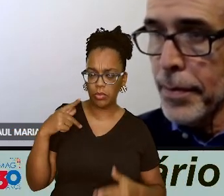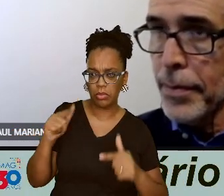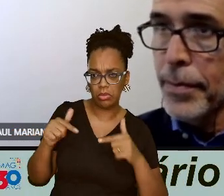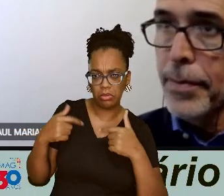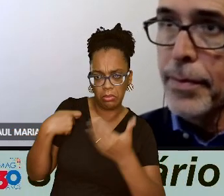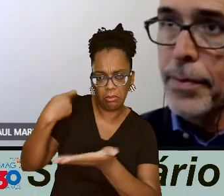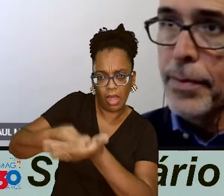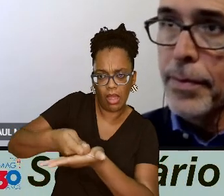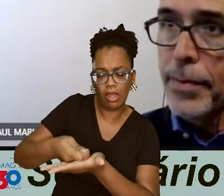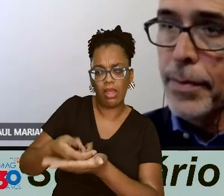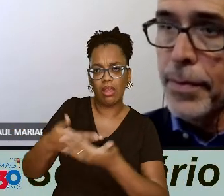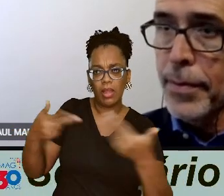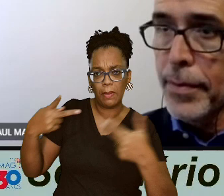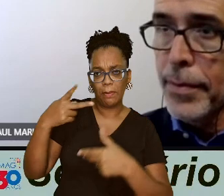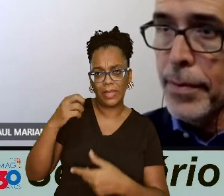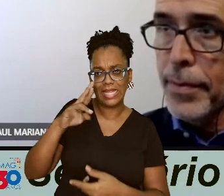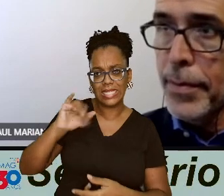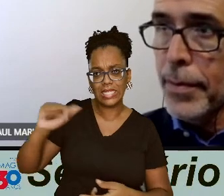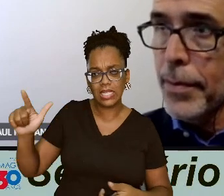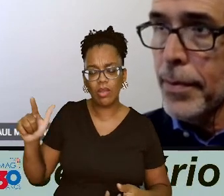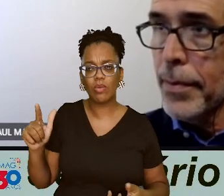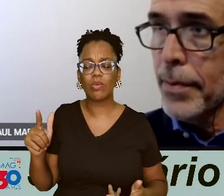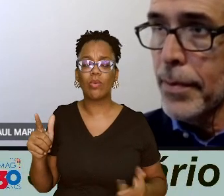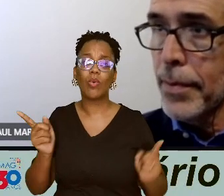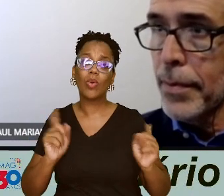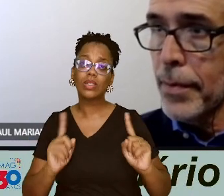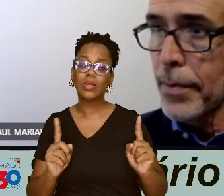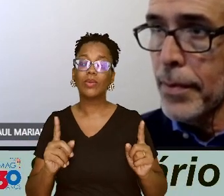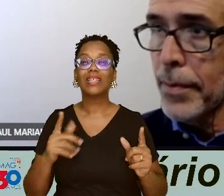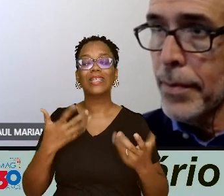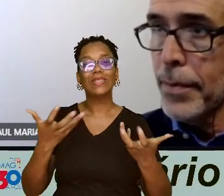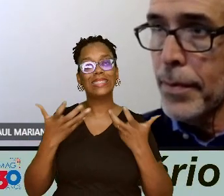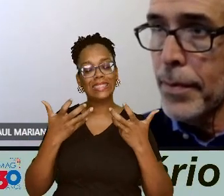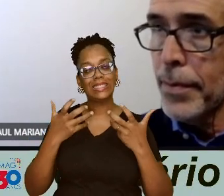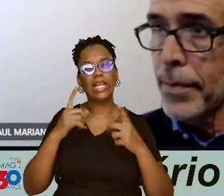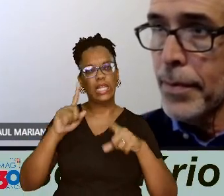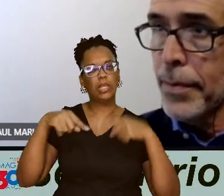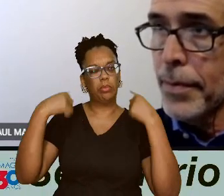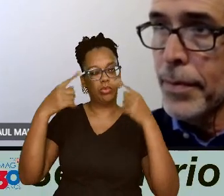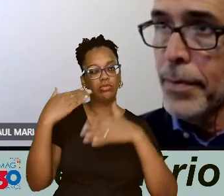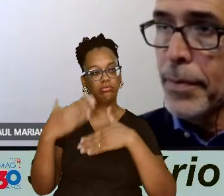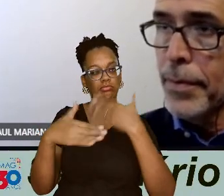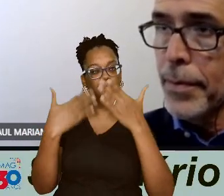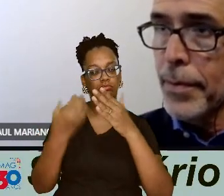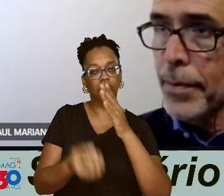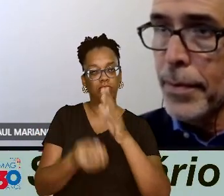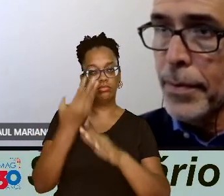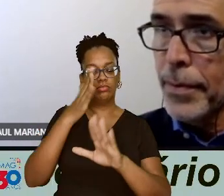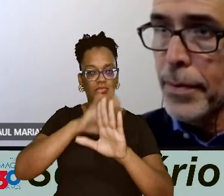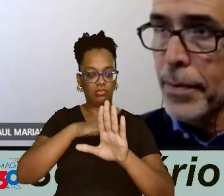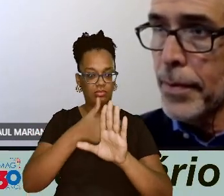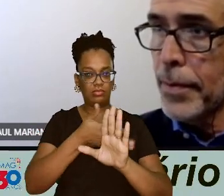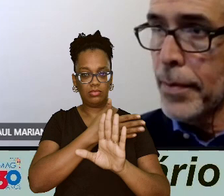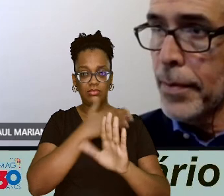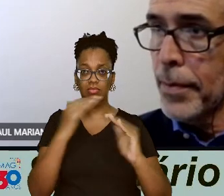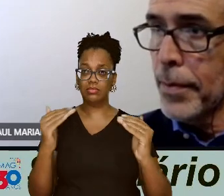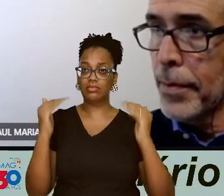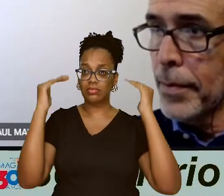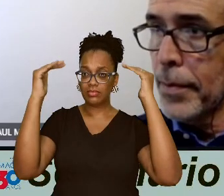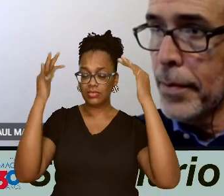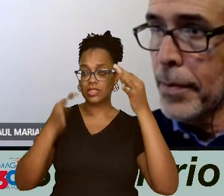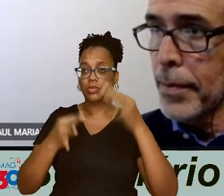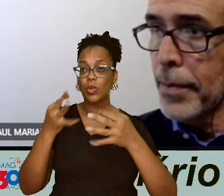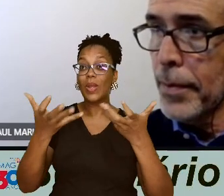com as custas periciais numa tutela coletiva. Eu gostaria de fazer um trabalho... Depois da construção de um precedente para os tribunais superiores, eu gostaria de fazer uma